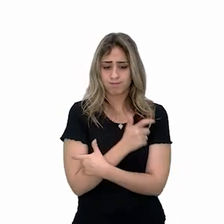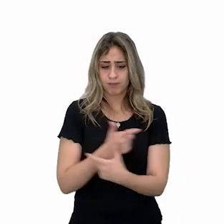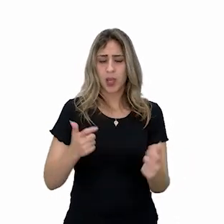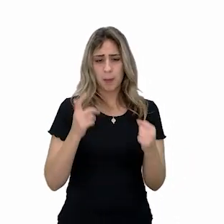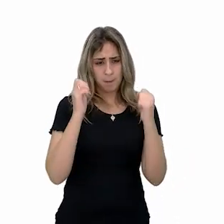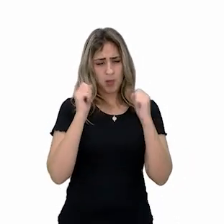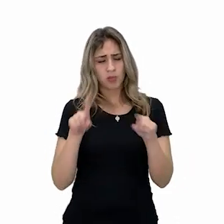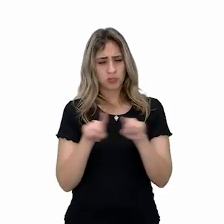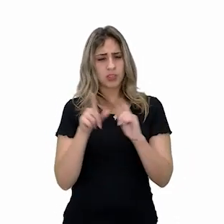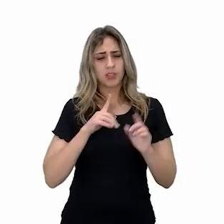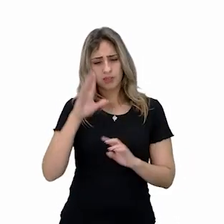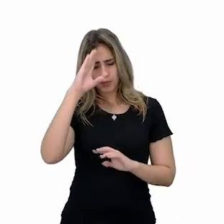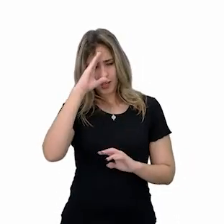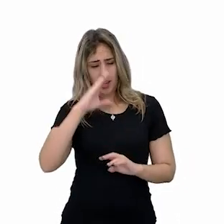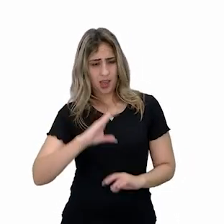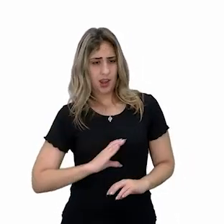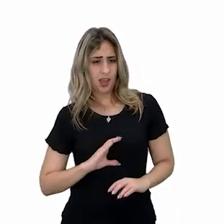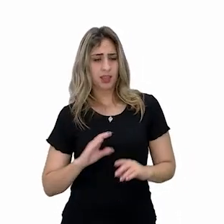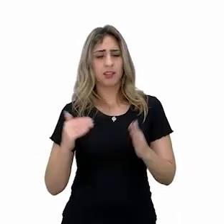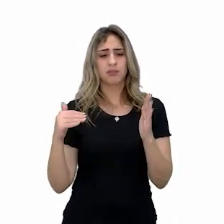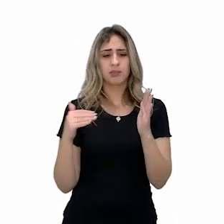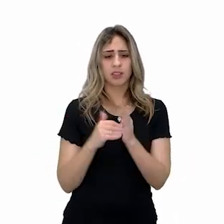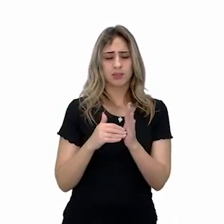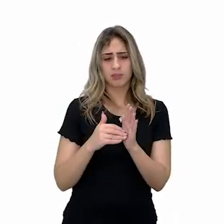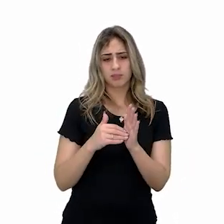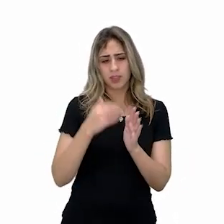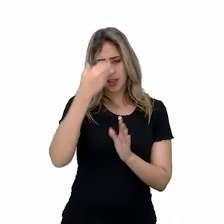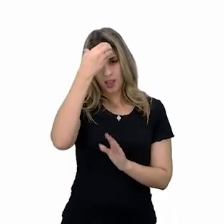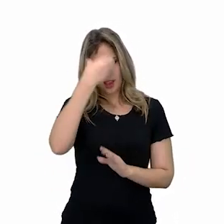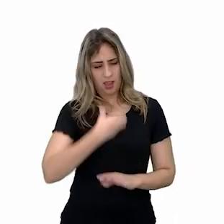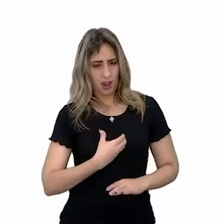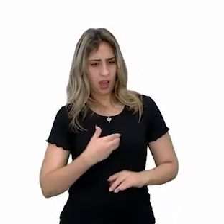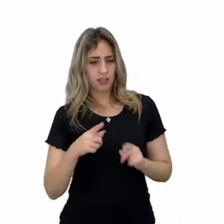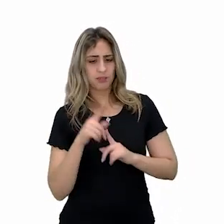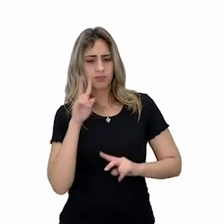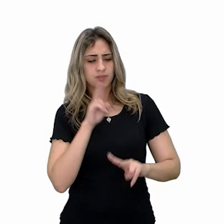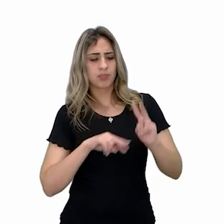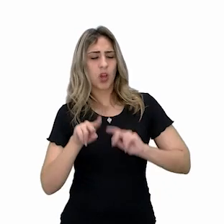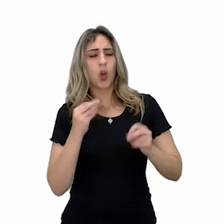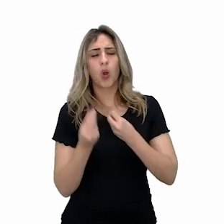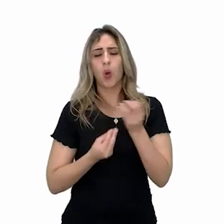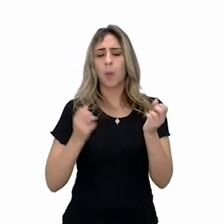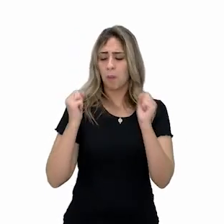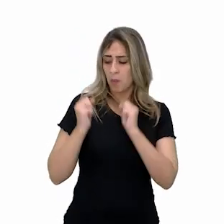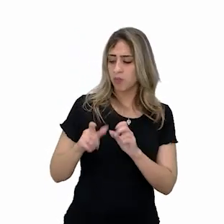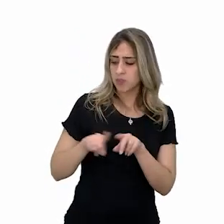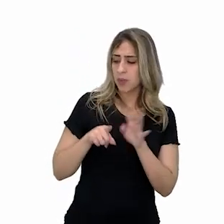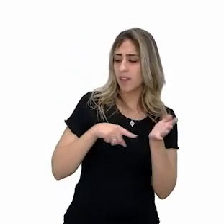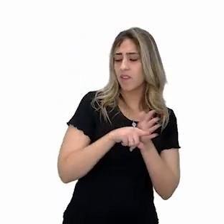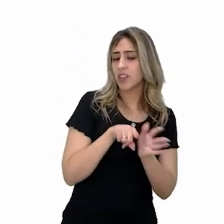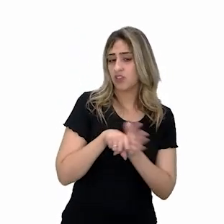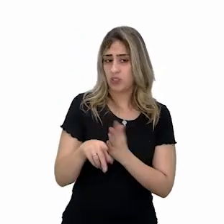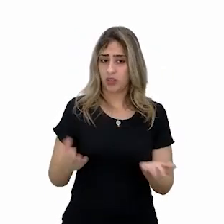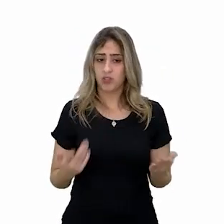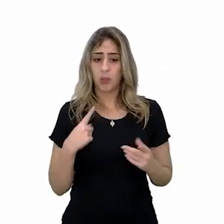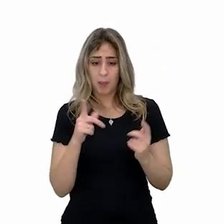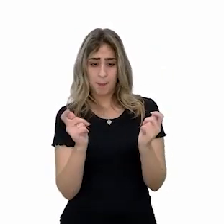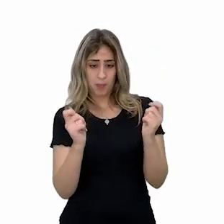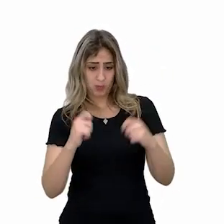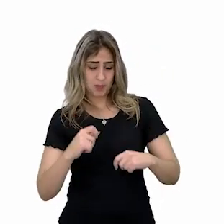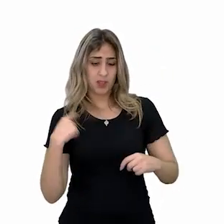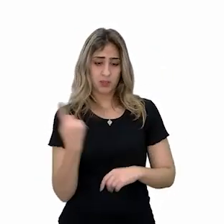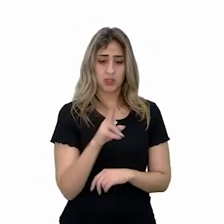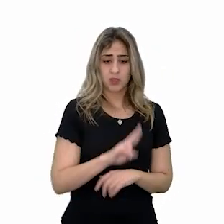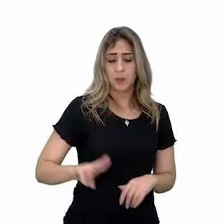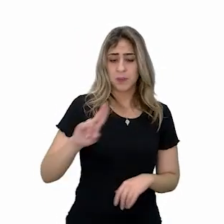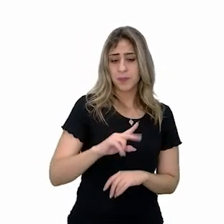e pode ter um caráter desde o ilustrativo, tá, de verificação, como também ela pode ser investigativa. Uma possibilidade é